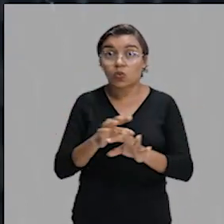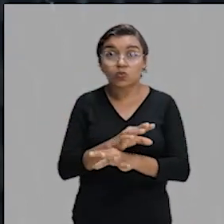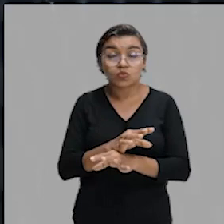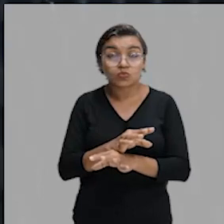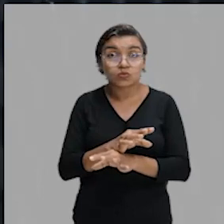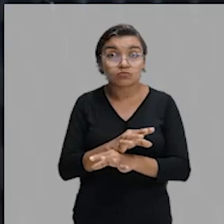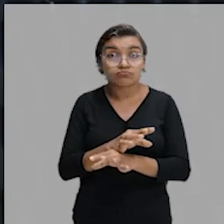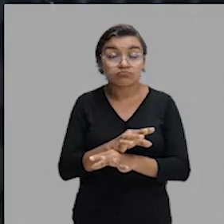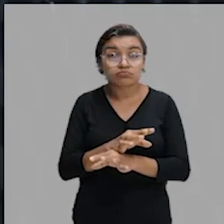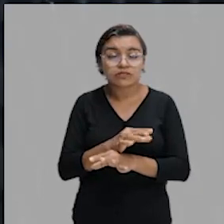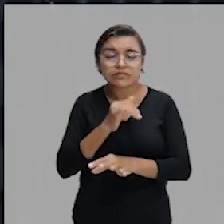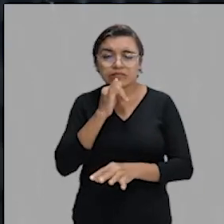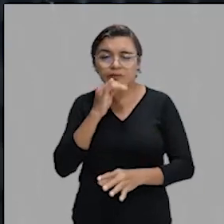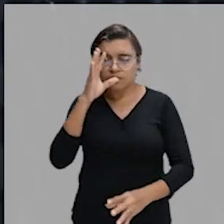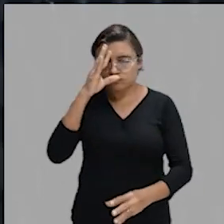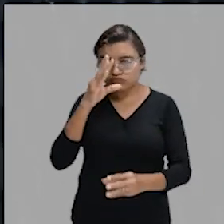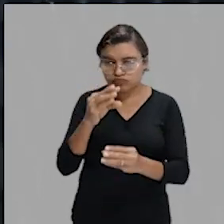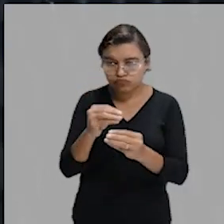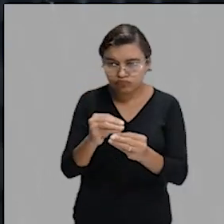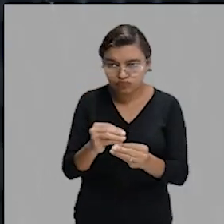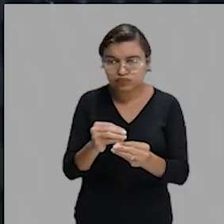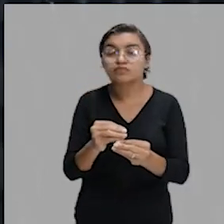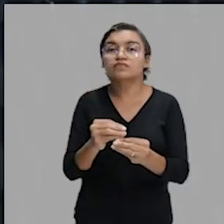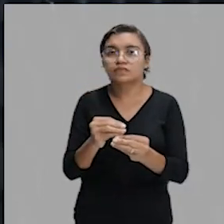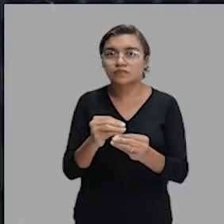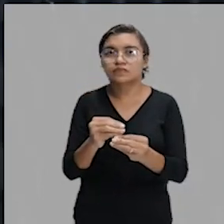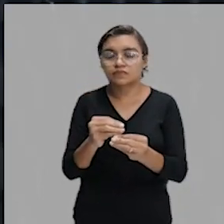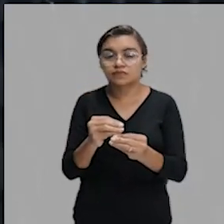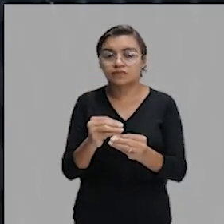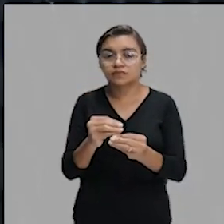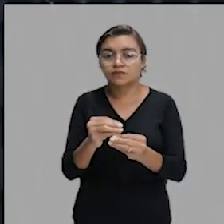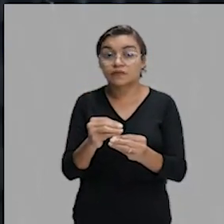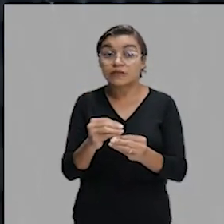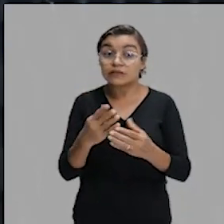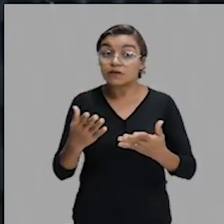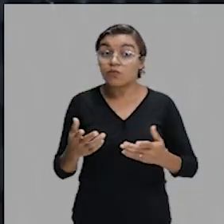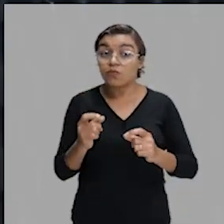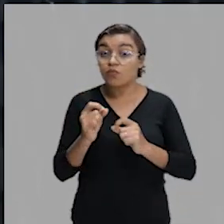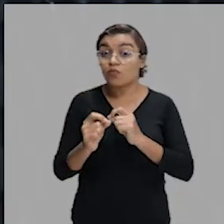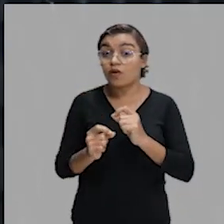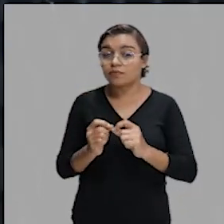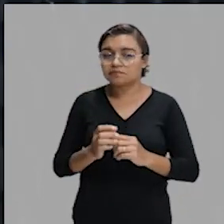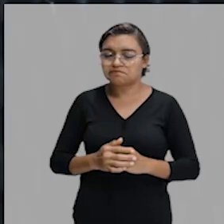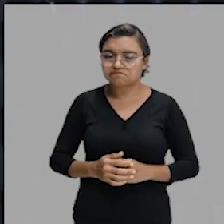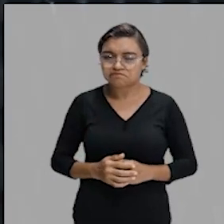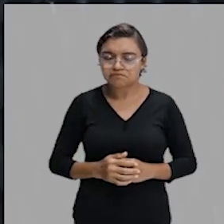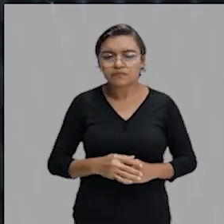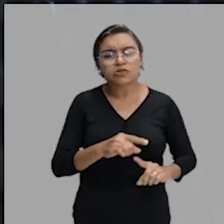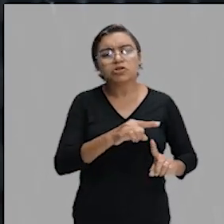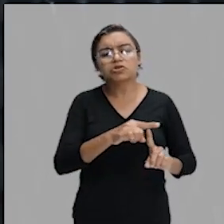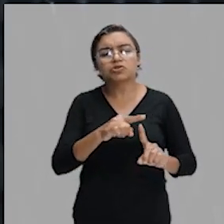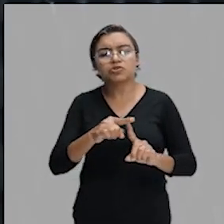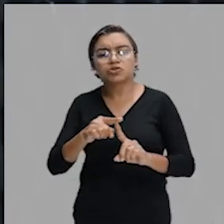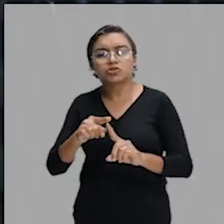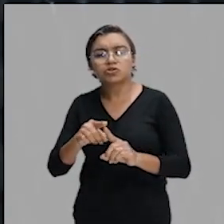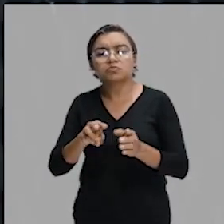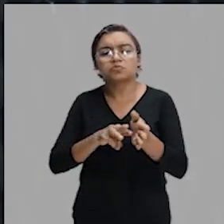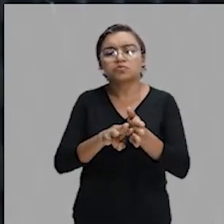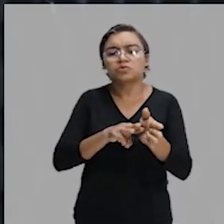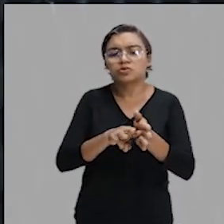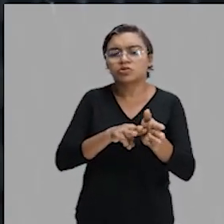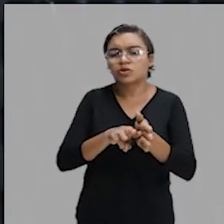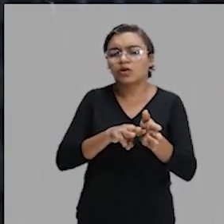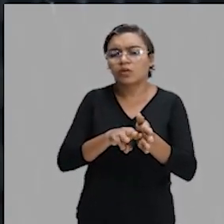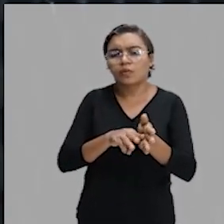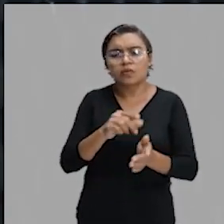exercícios que eu estou dizendo para você que inferência é uma conclusão. Então, veja só. Tipo de argumento que não faz inferência, claro